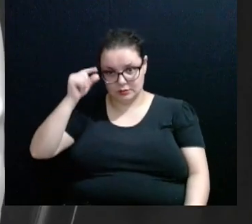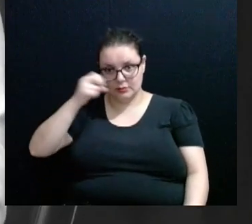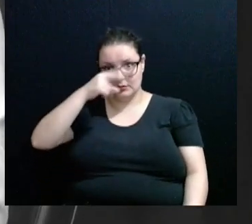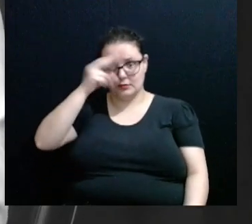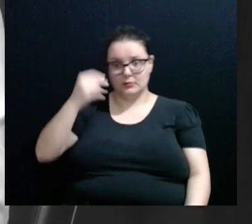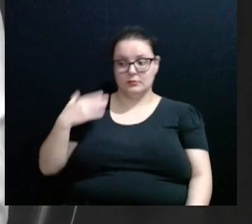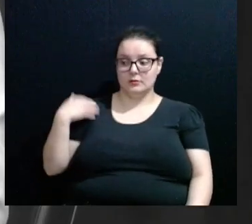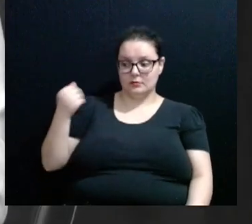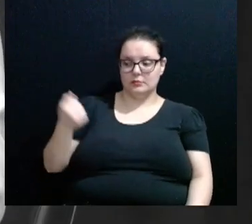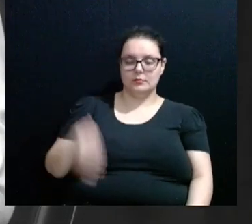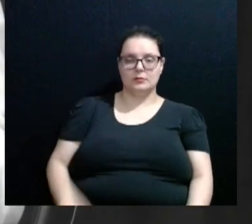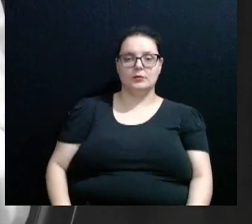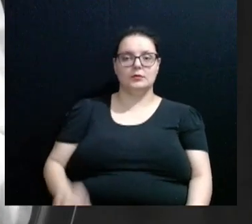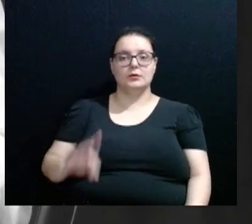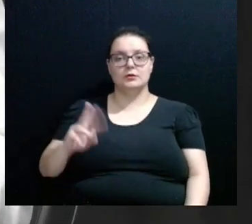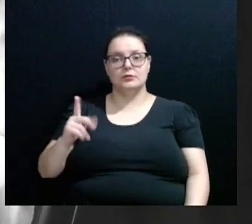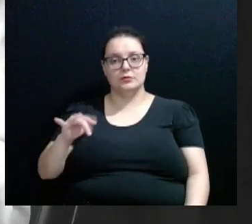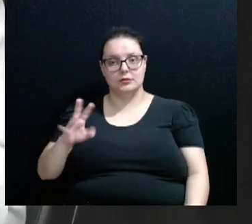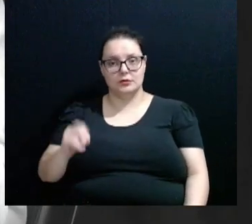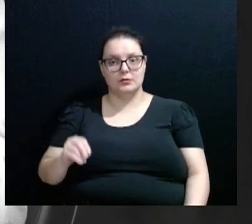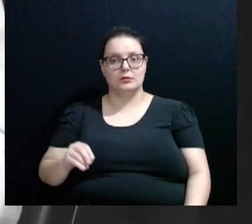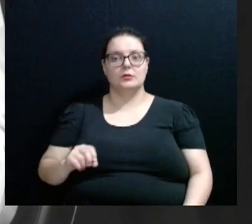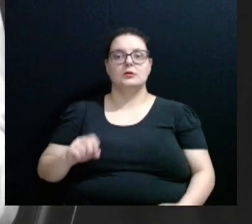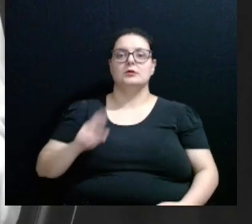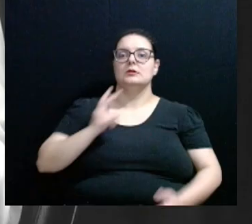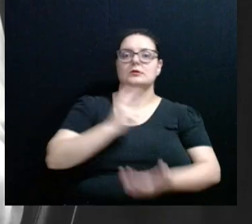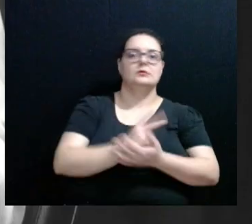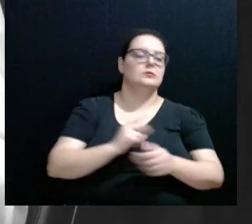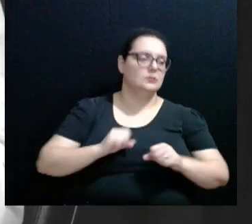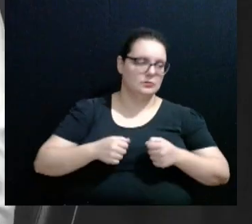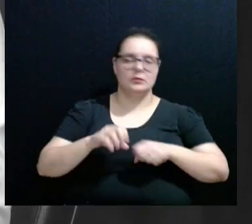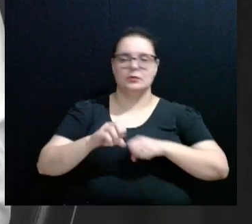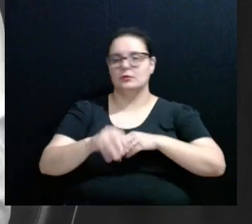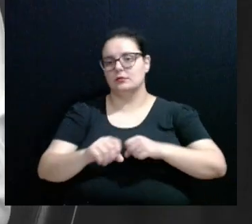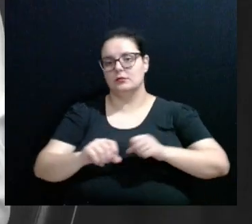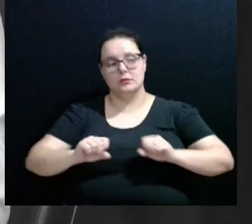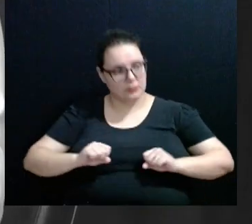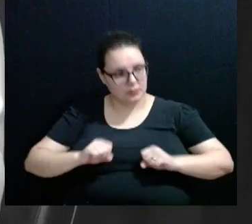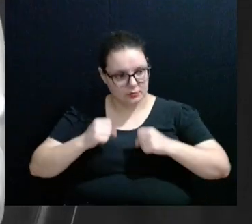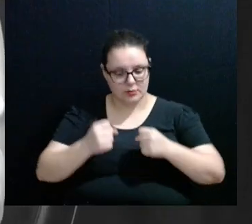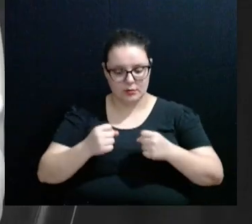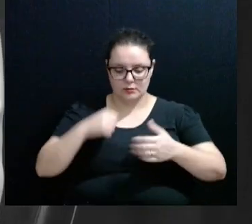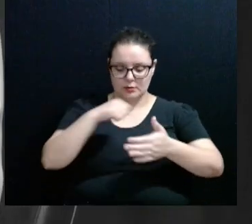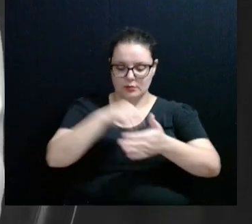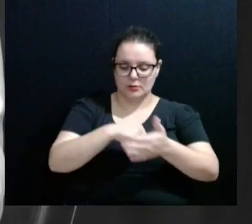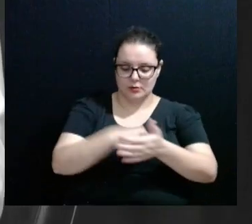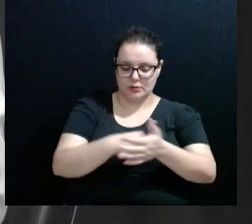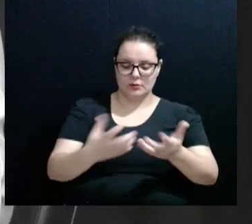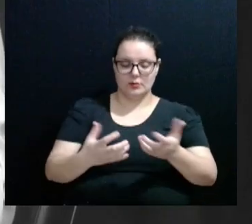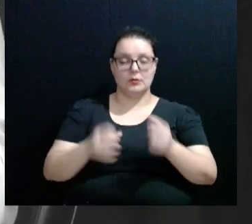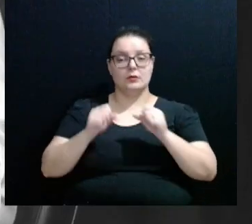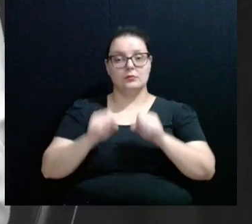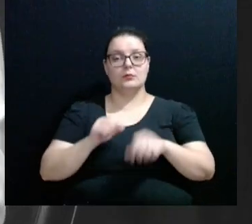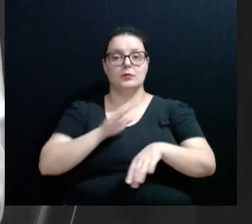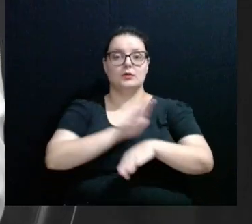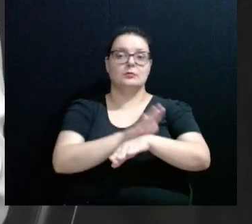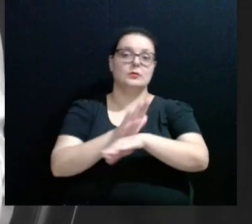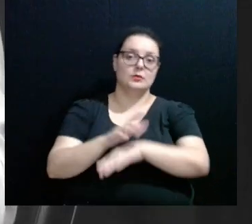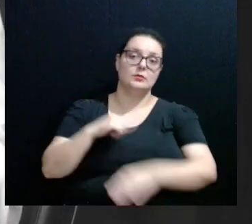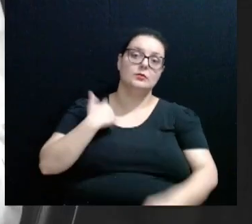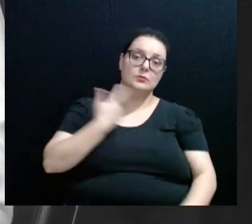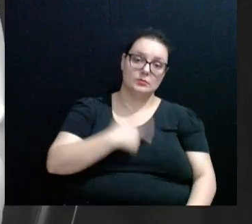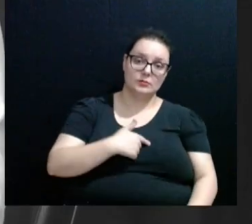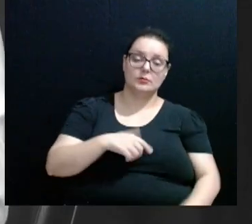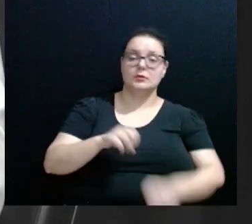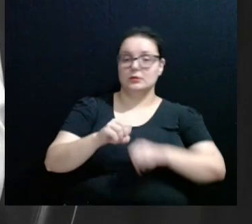Tiago, você sempre teve a bandeira da educação, você sempre foi muito combativo, e eu gostaria muito que você pudesse ajudar a gente na